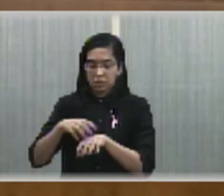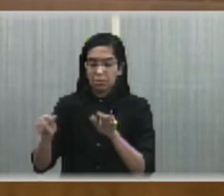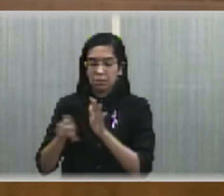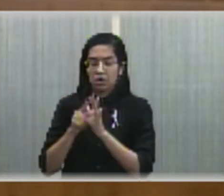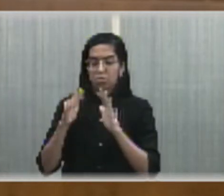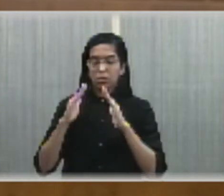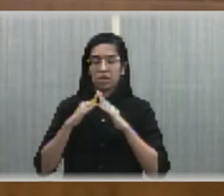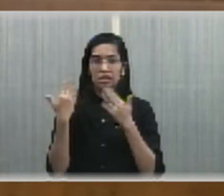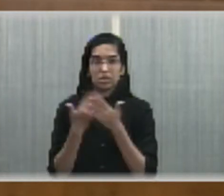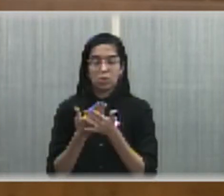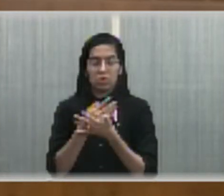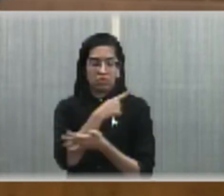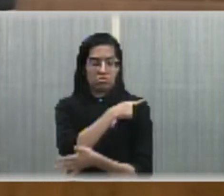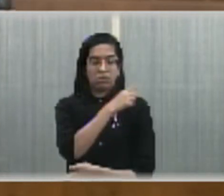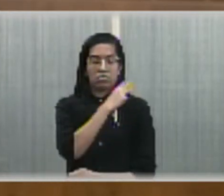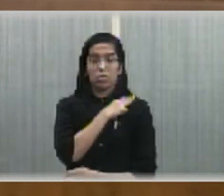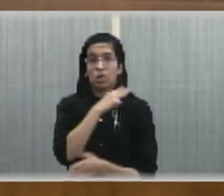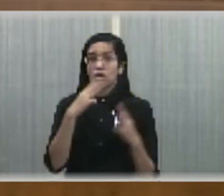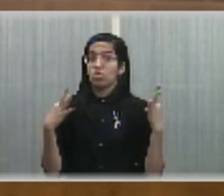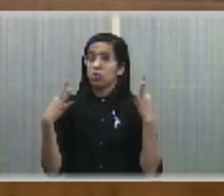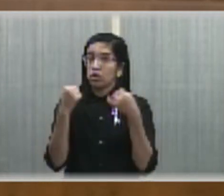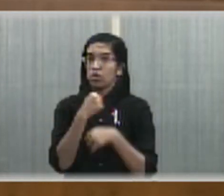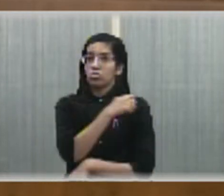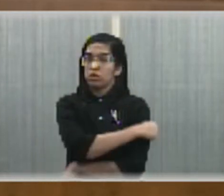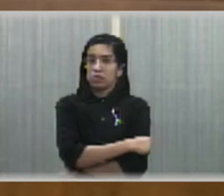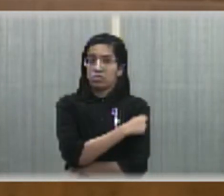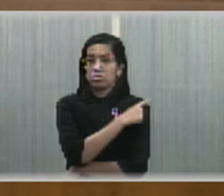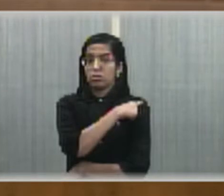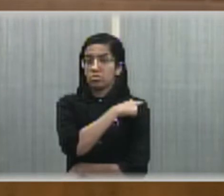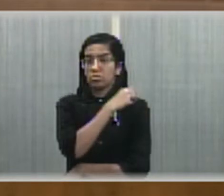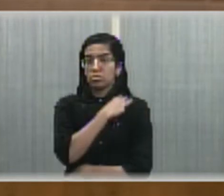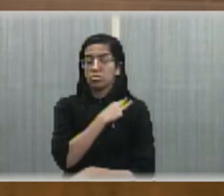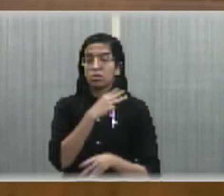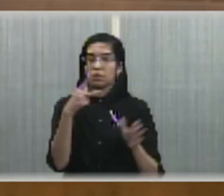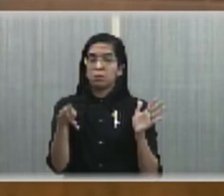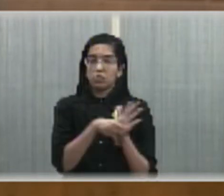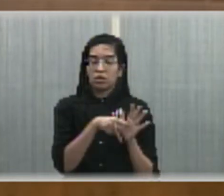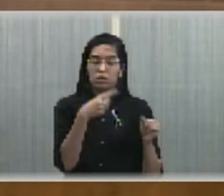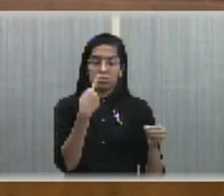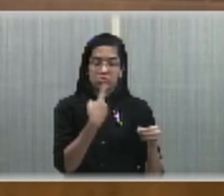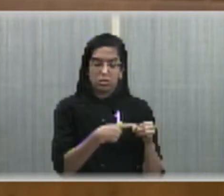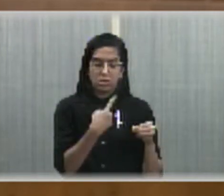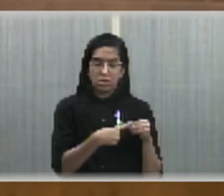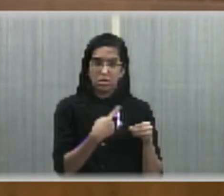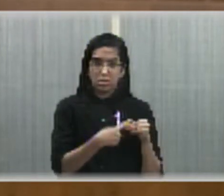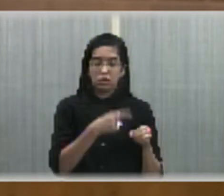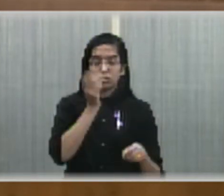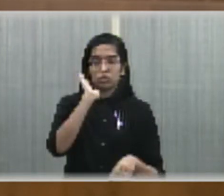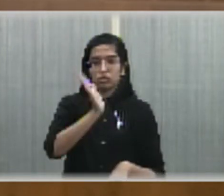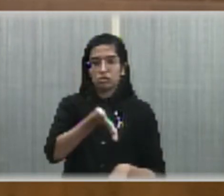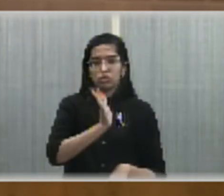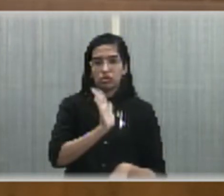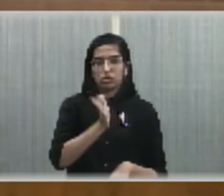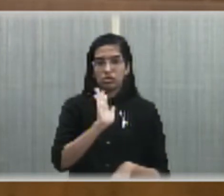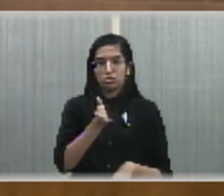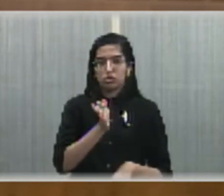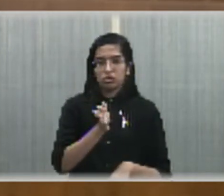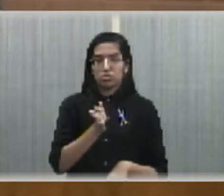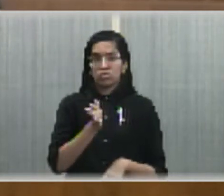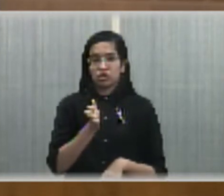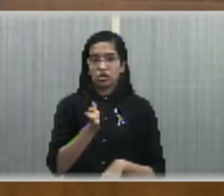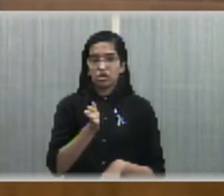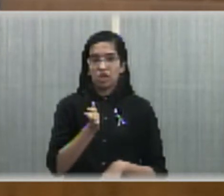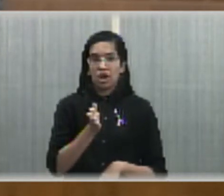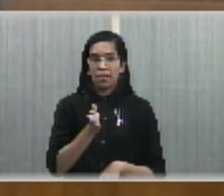senhor presidente, todos os alunos do ensino médio da zona rural já estão reprovados por